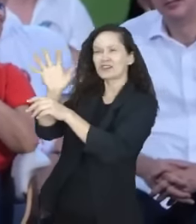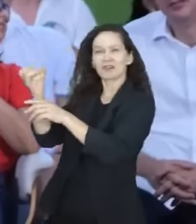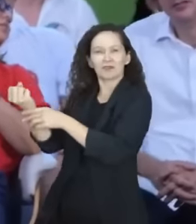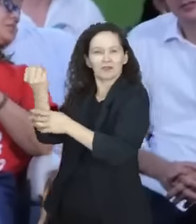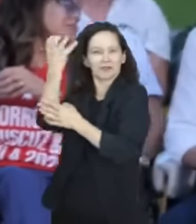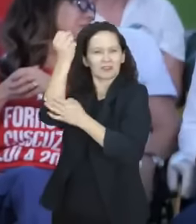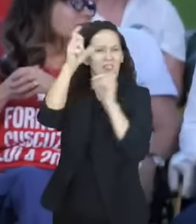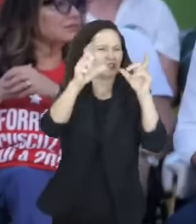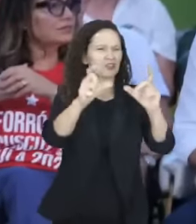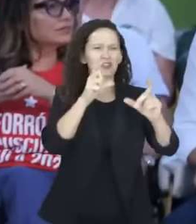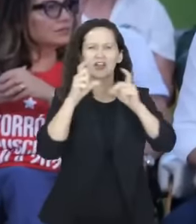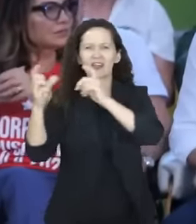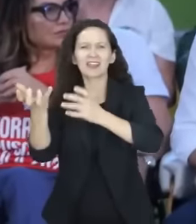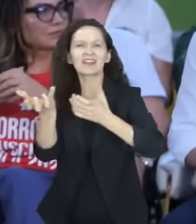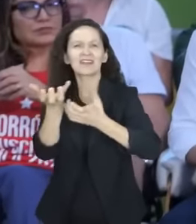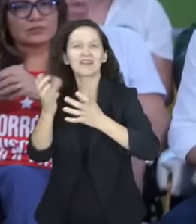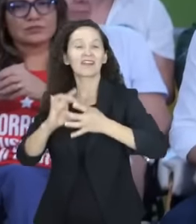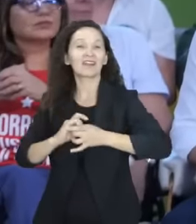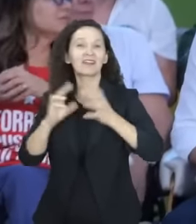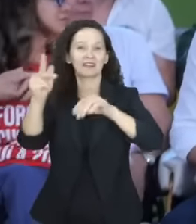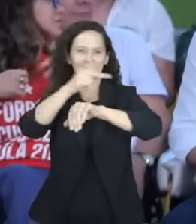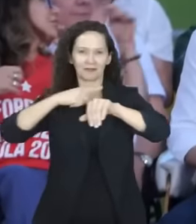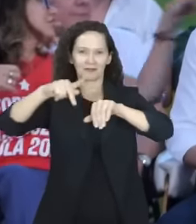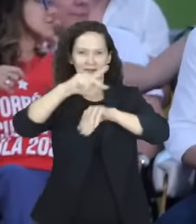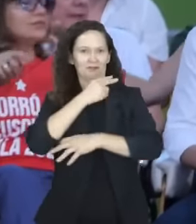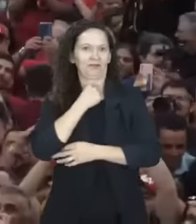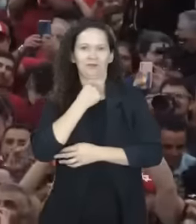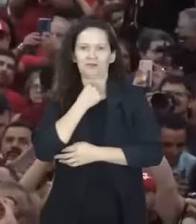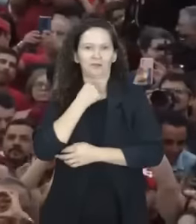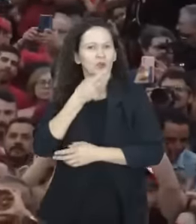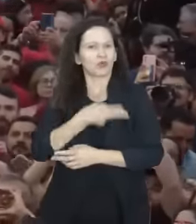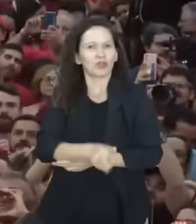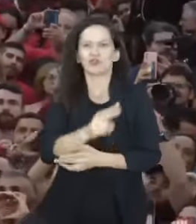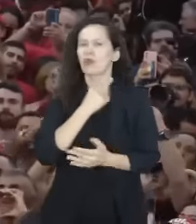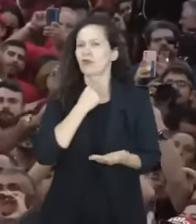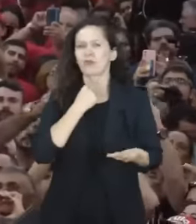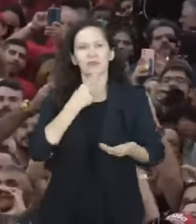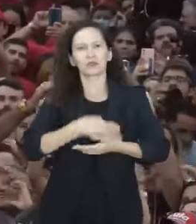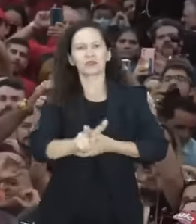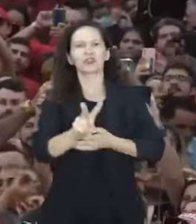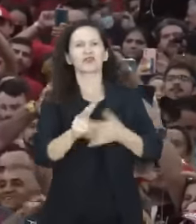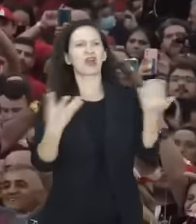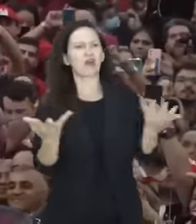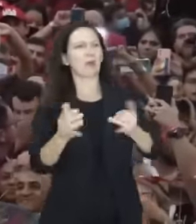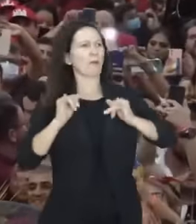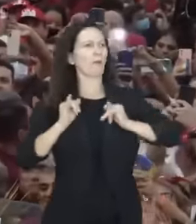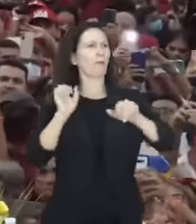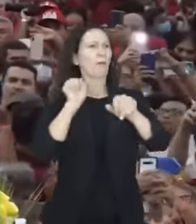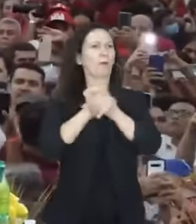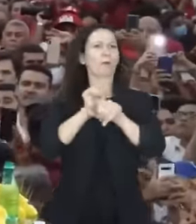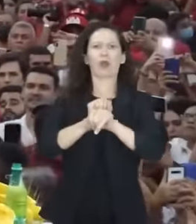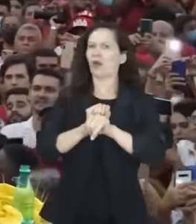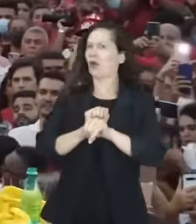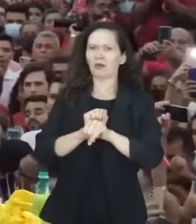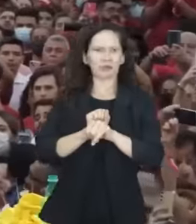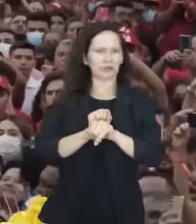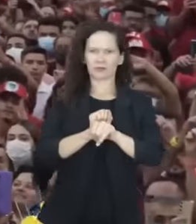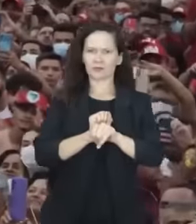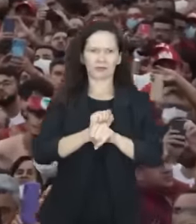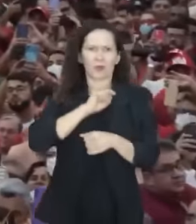Esse país não pode continuar na letargia que ele está. Não é possível que